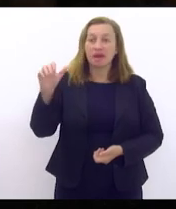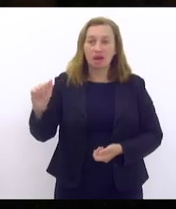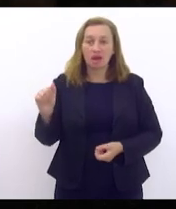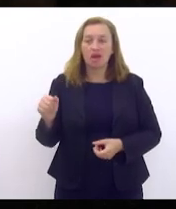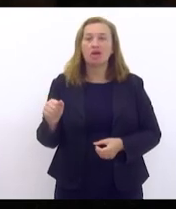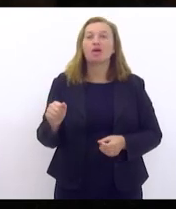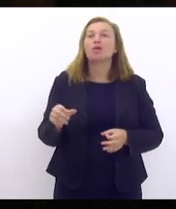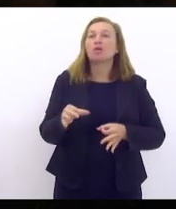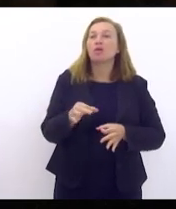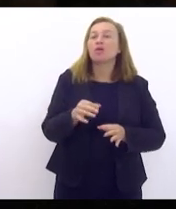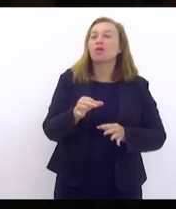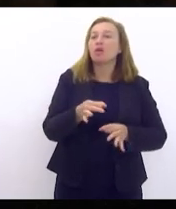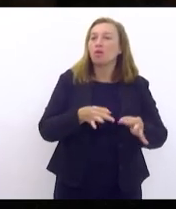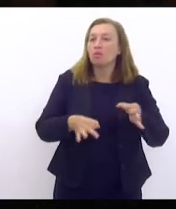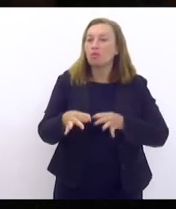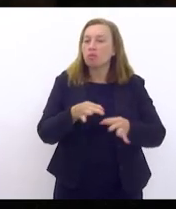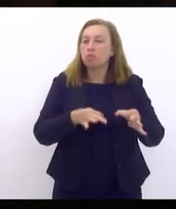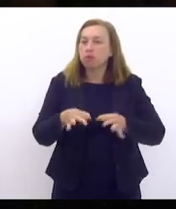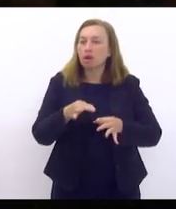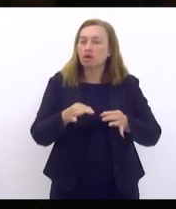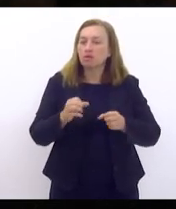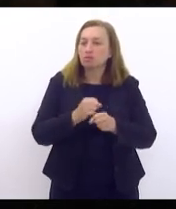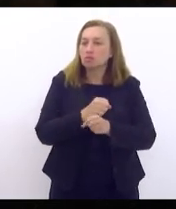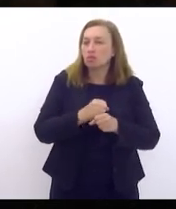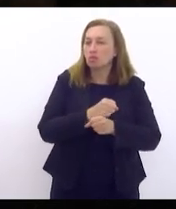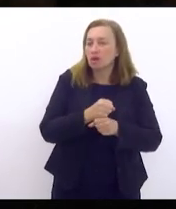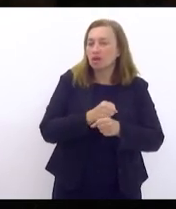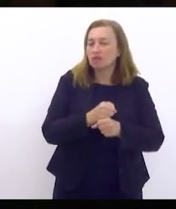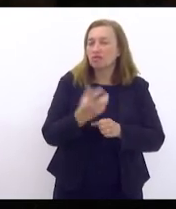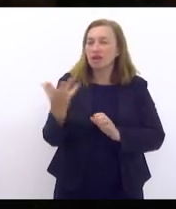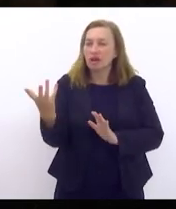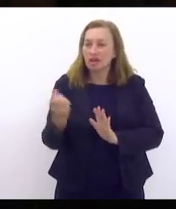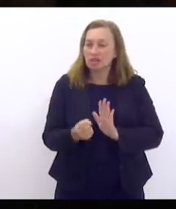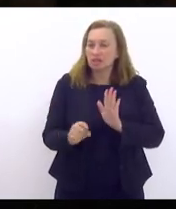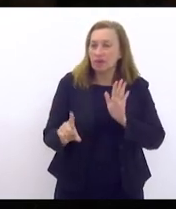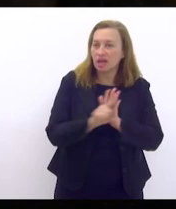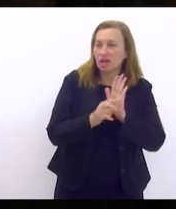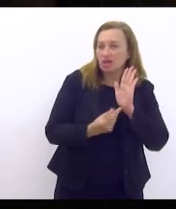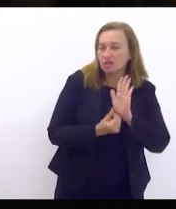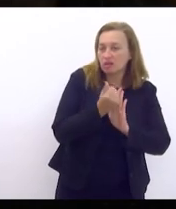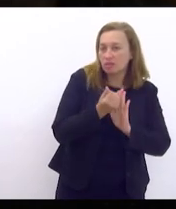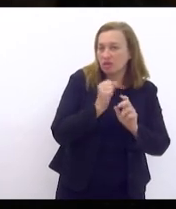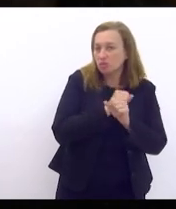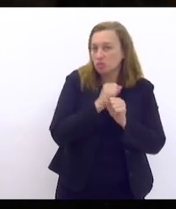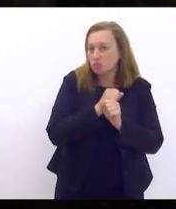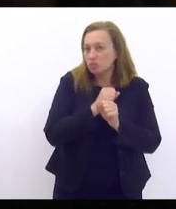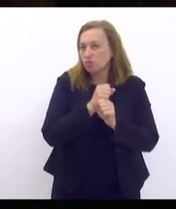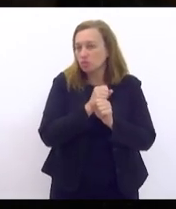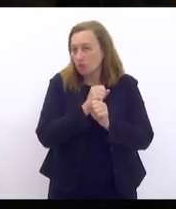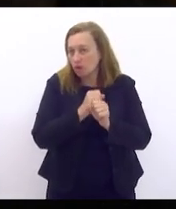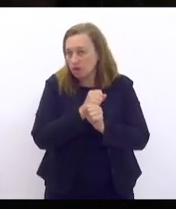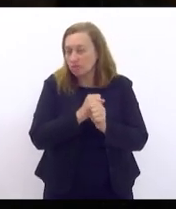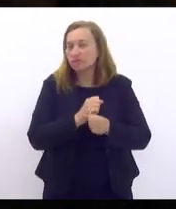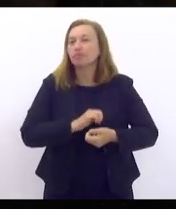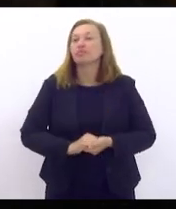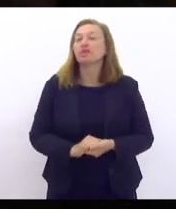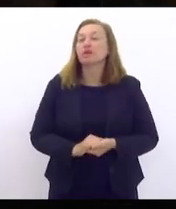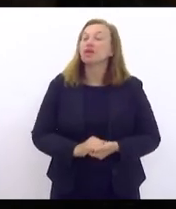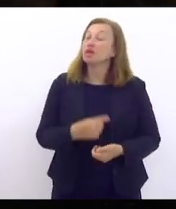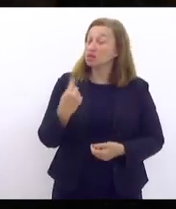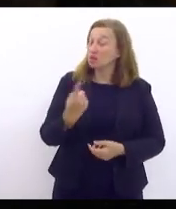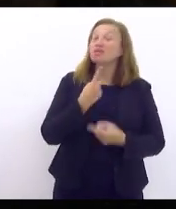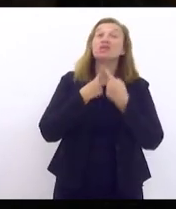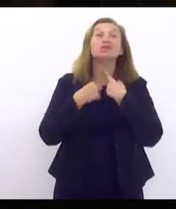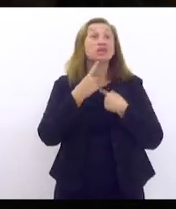é o plano plurianual vai receber a lua lei de orçamento anual e que saco como nós